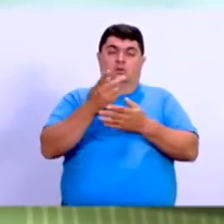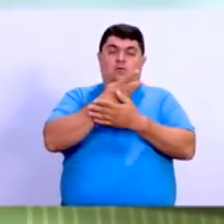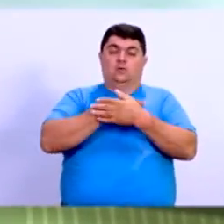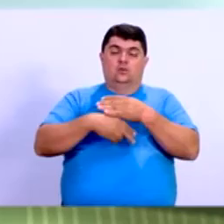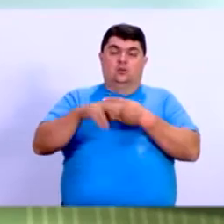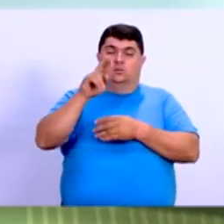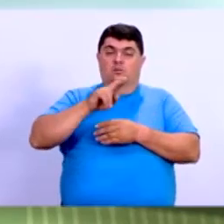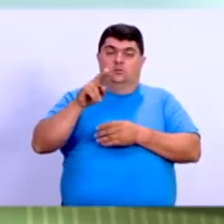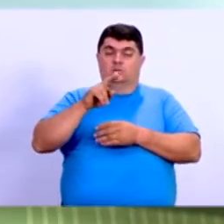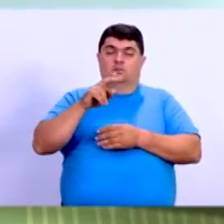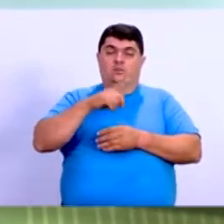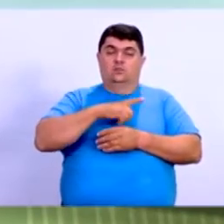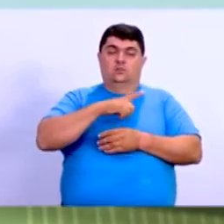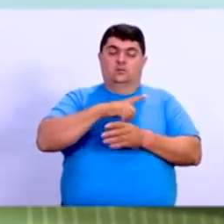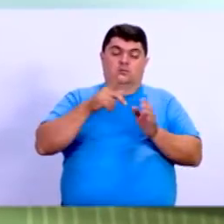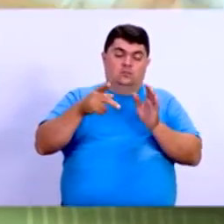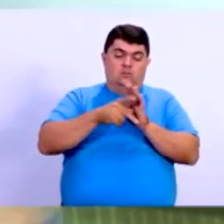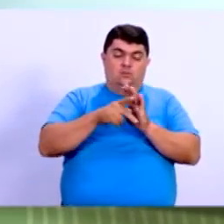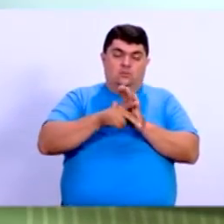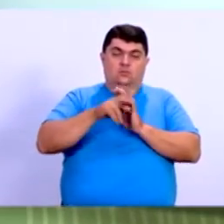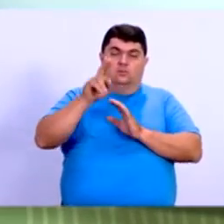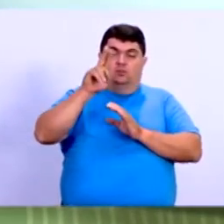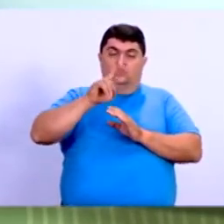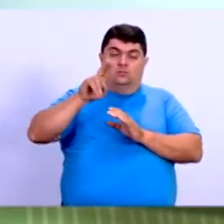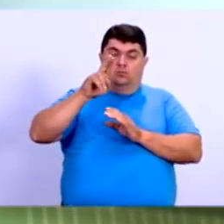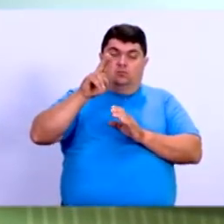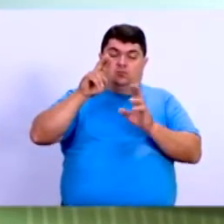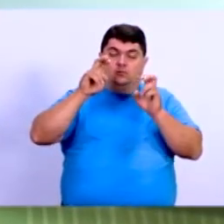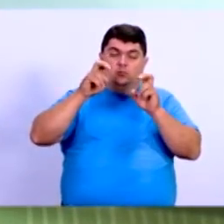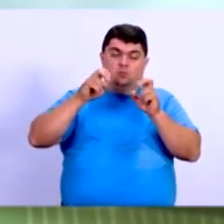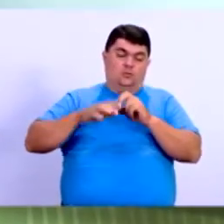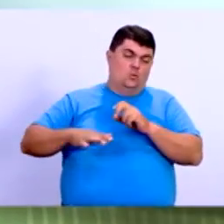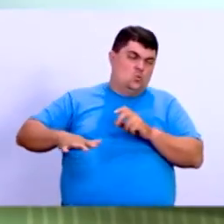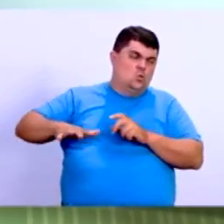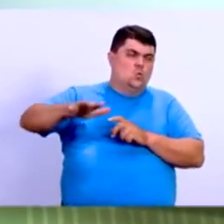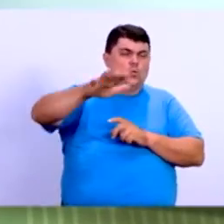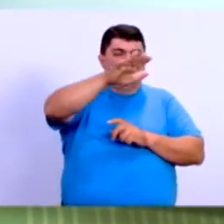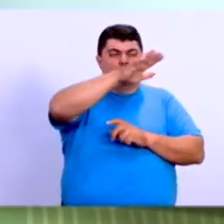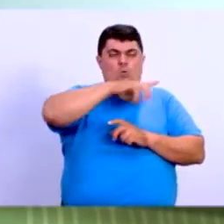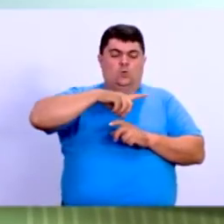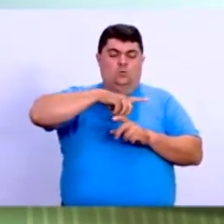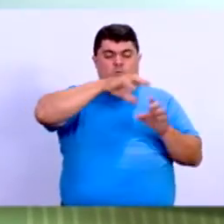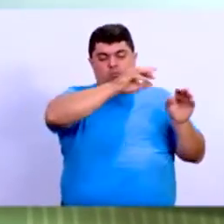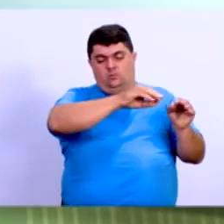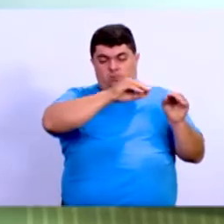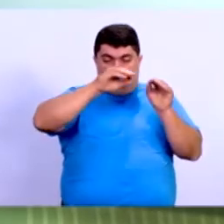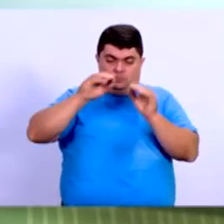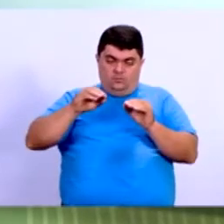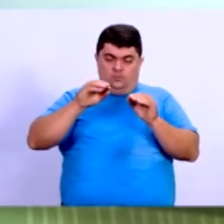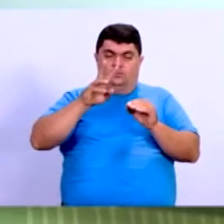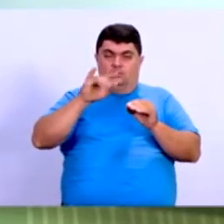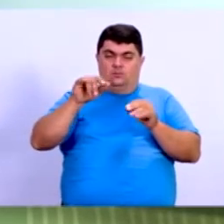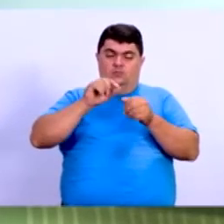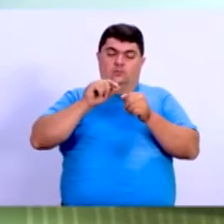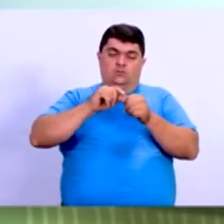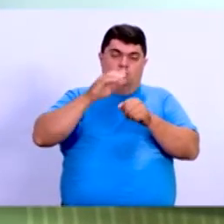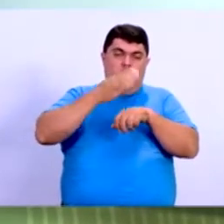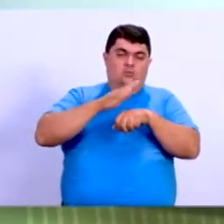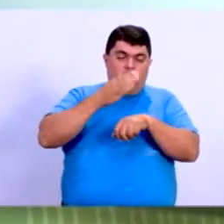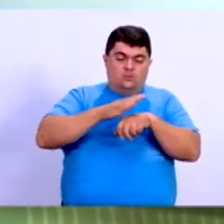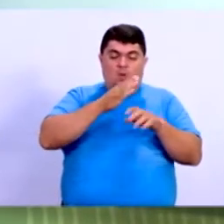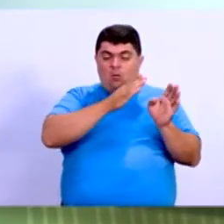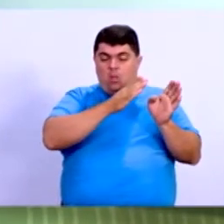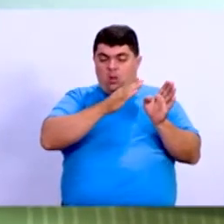uso, você tem o diagrama do teu sistema todo, que vai generalizar as atividades que vão